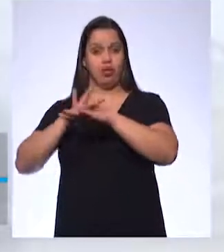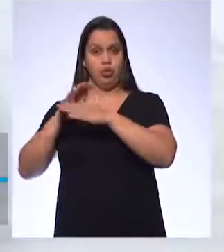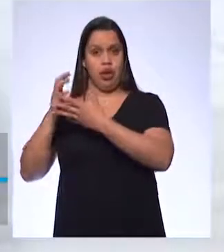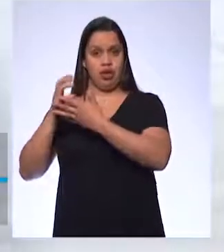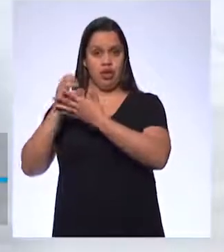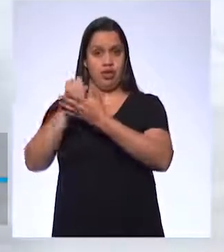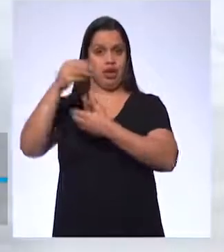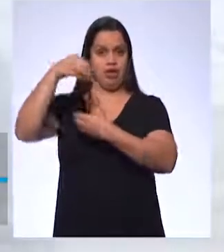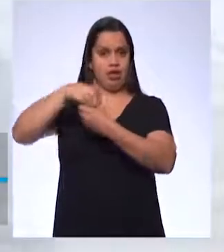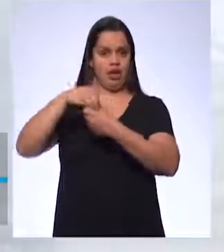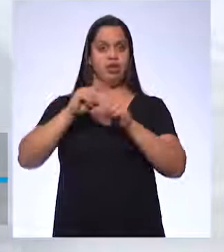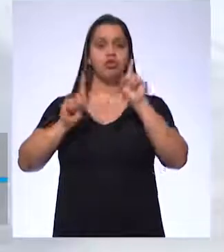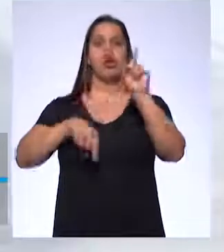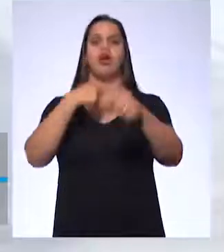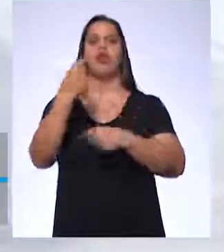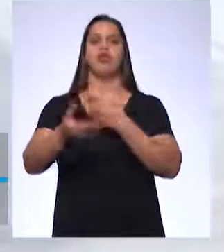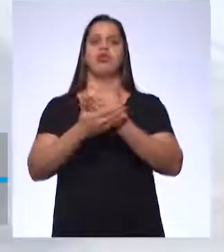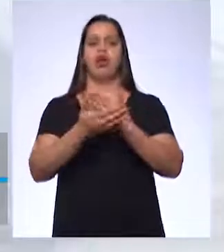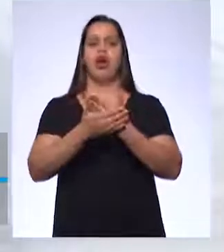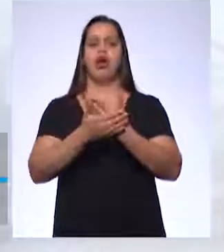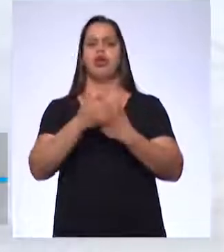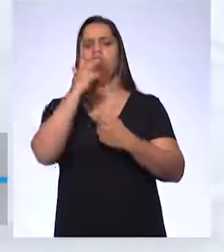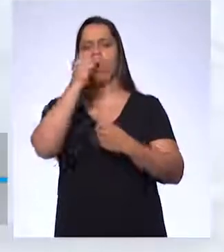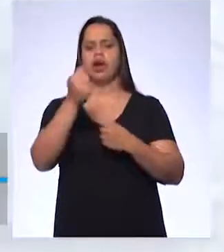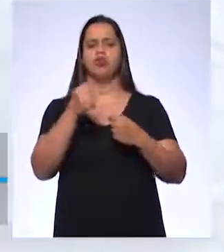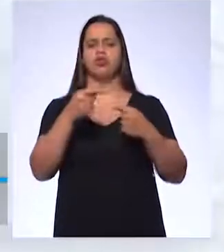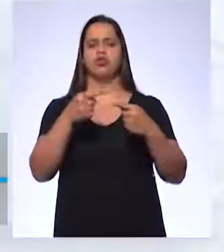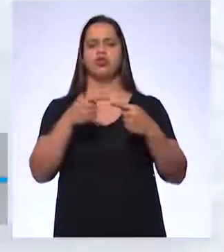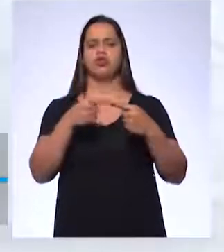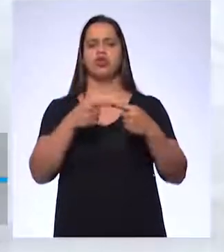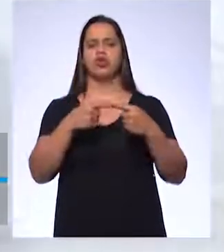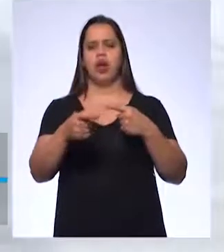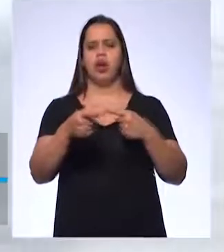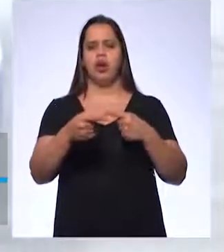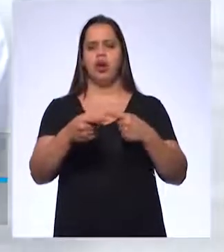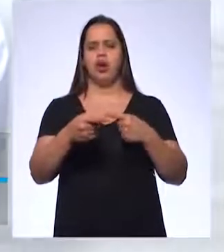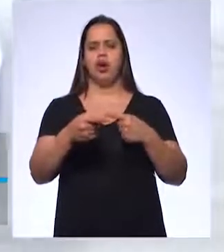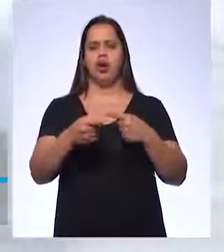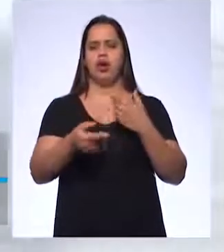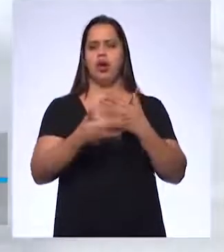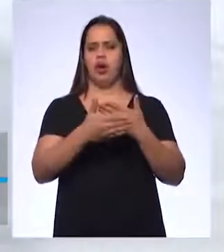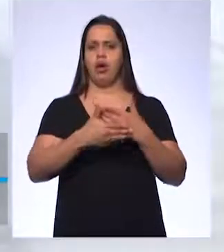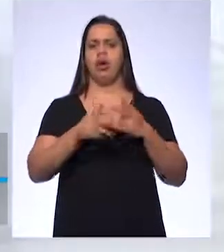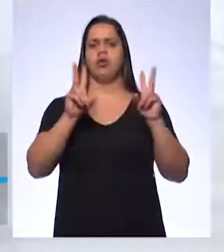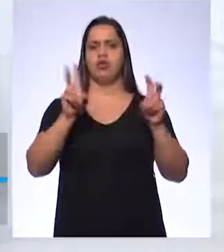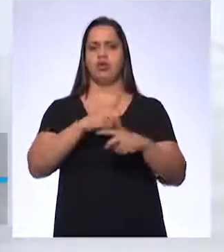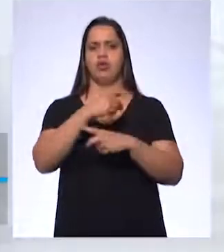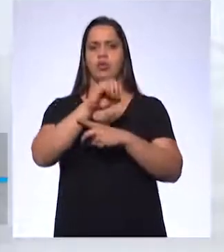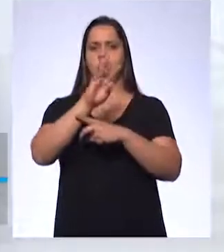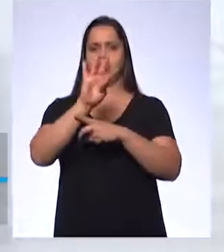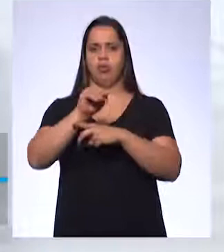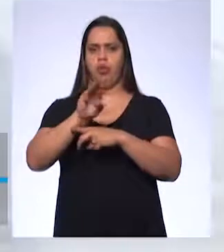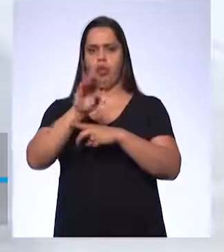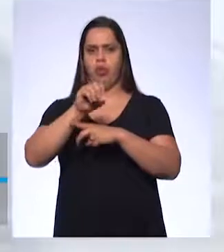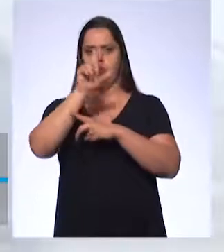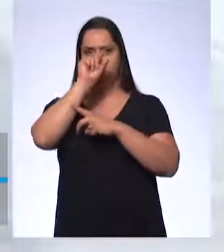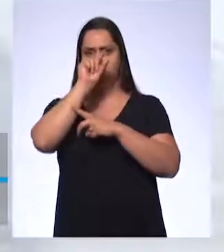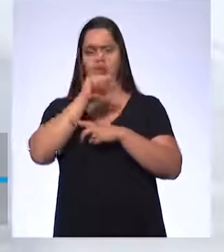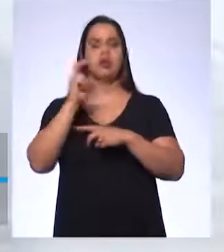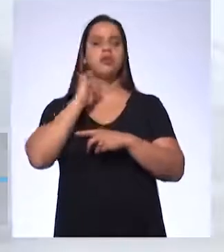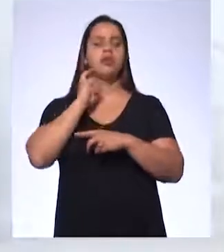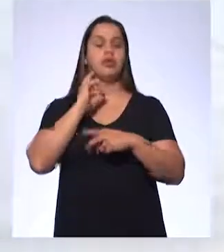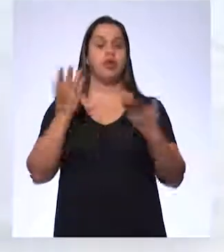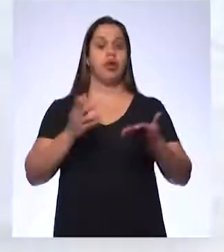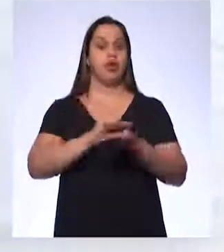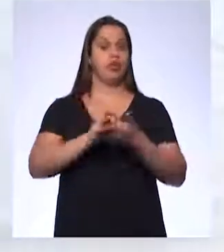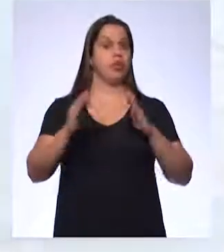deles numa aula aí. Talvez na próxima aula eu já fale sobre o pombo e sobre o morcego um pouquinho, tá bom? Então, para casa,